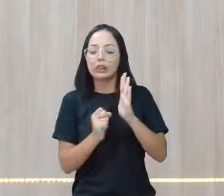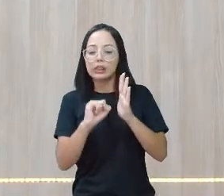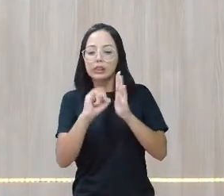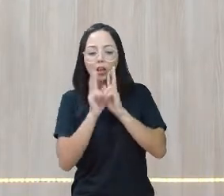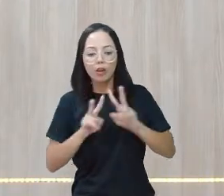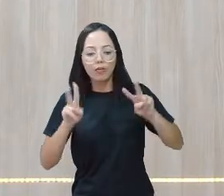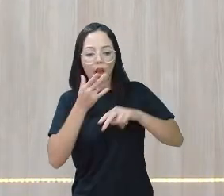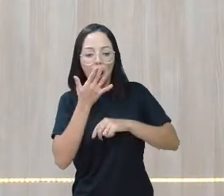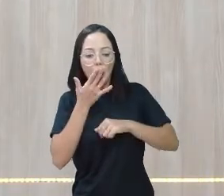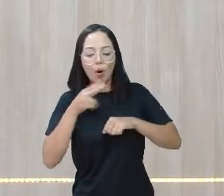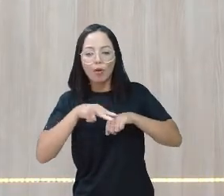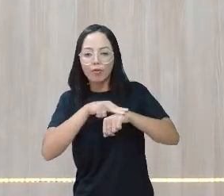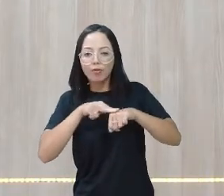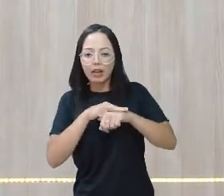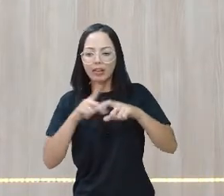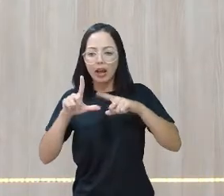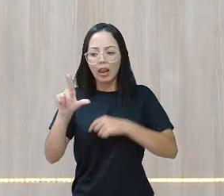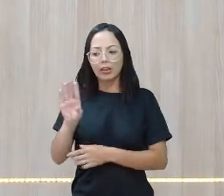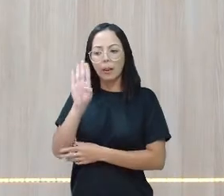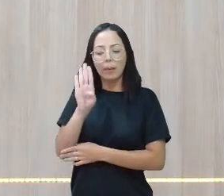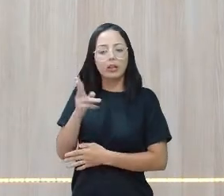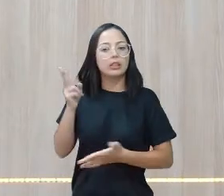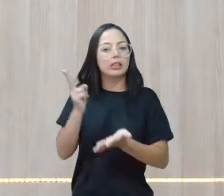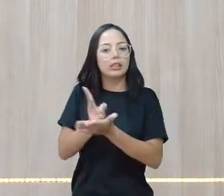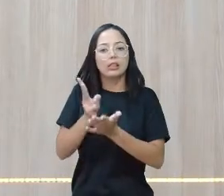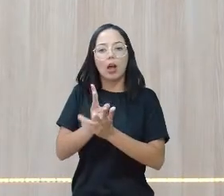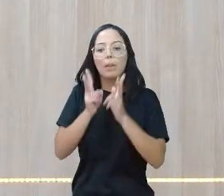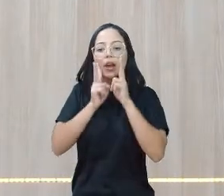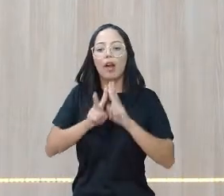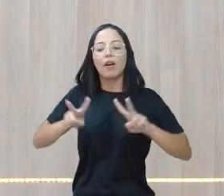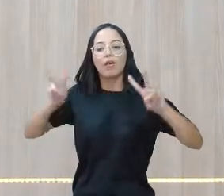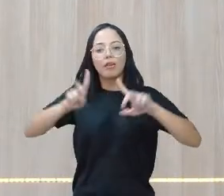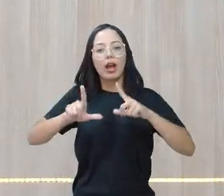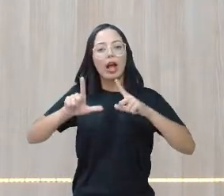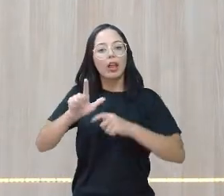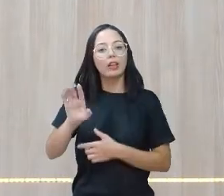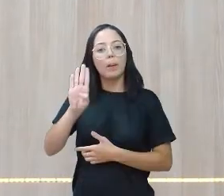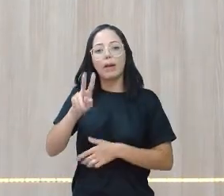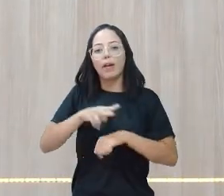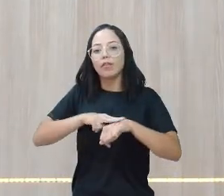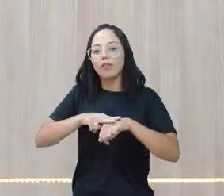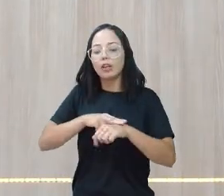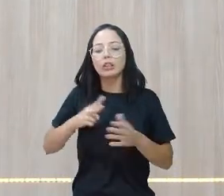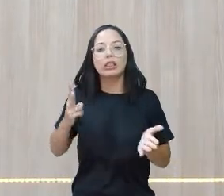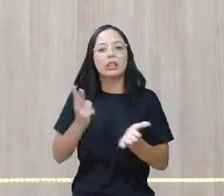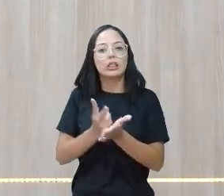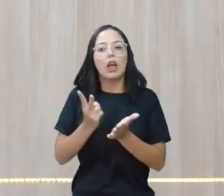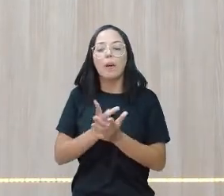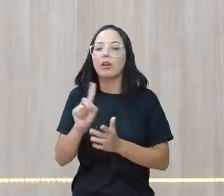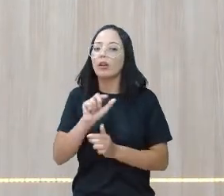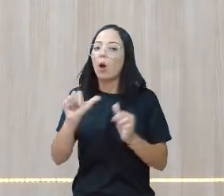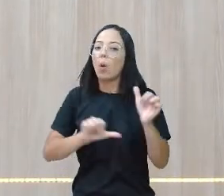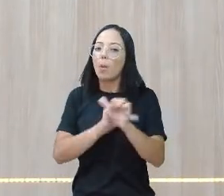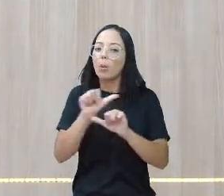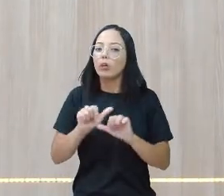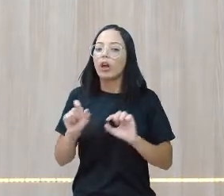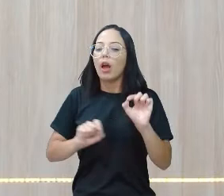cor verde na letra B, ela sempre vai ver a letra B verde, ela não varia, tá? É uma experiência